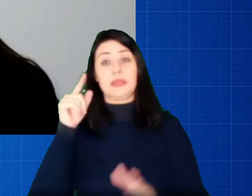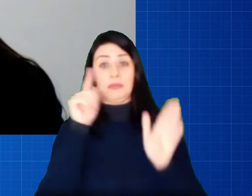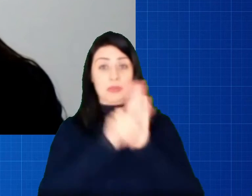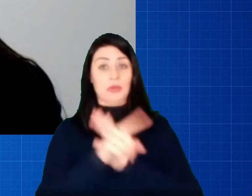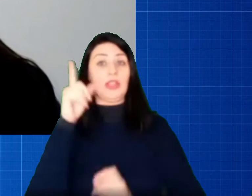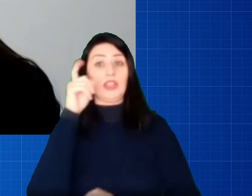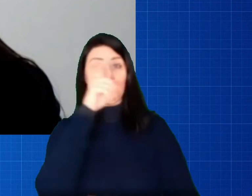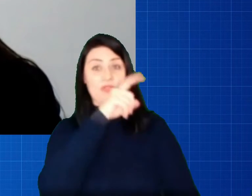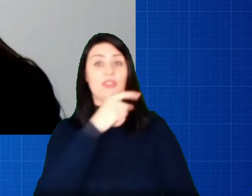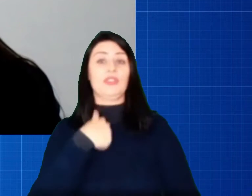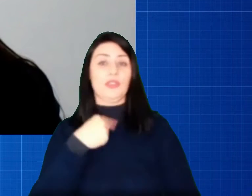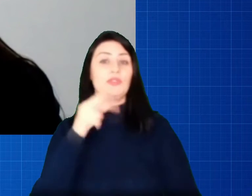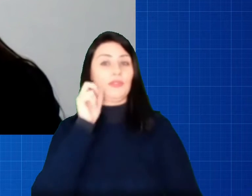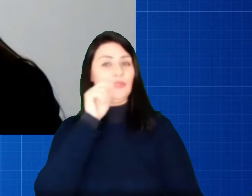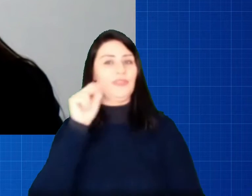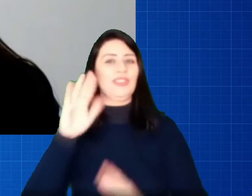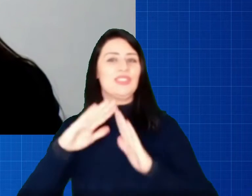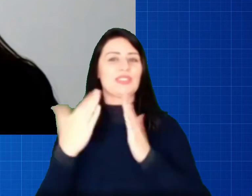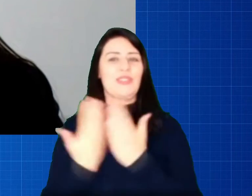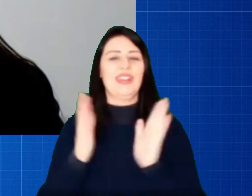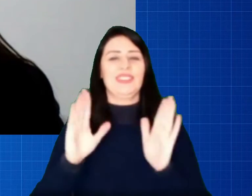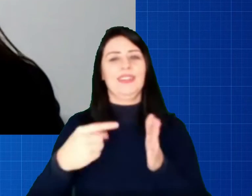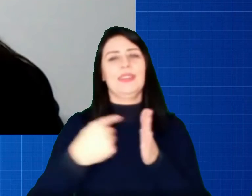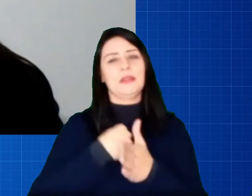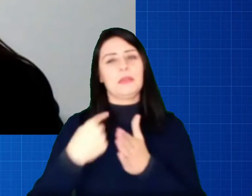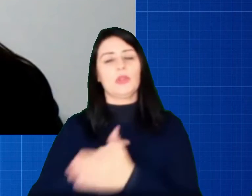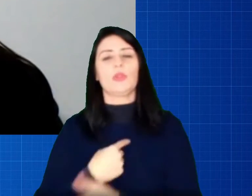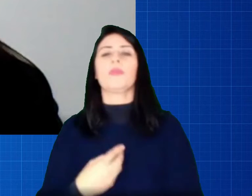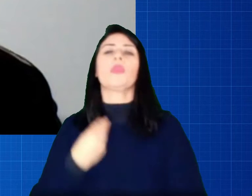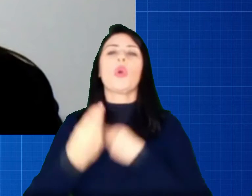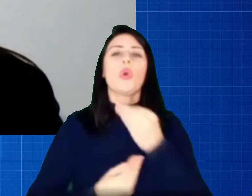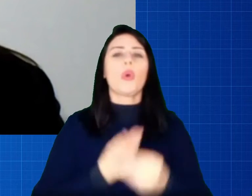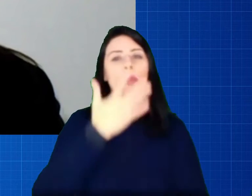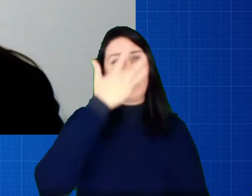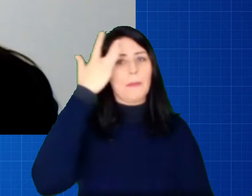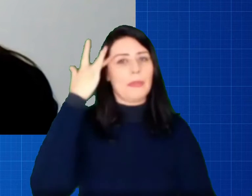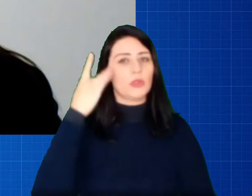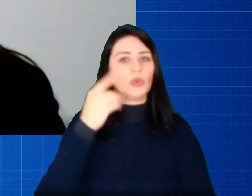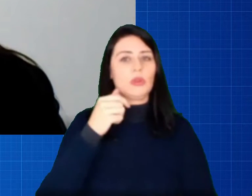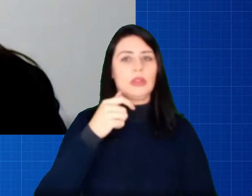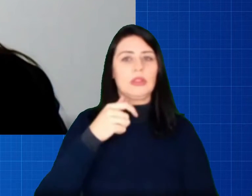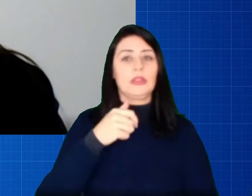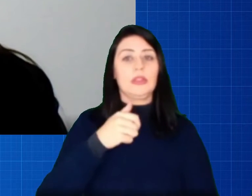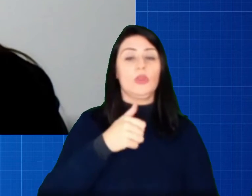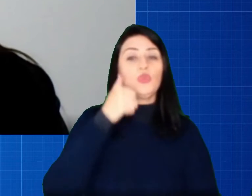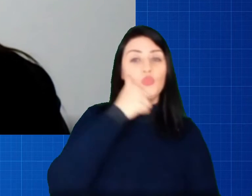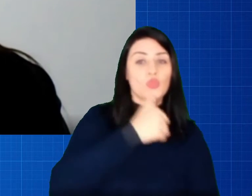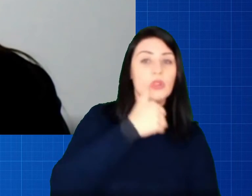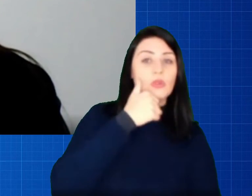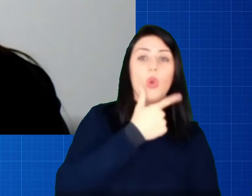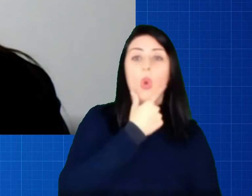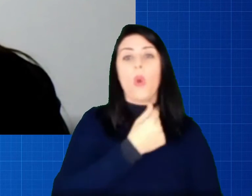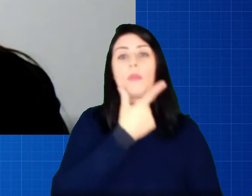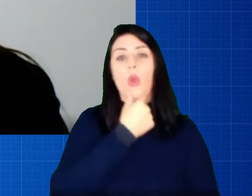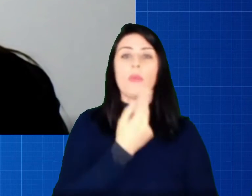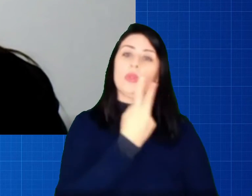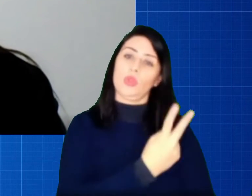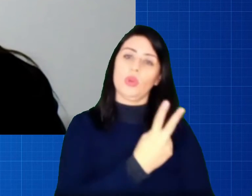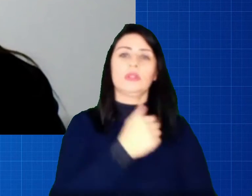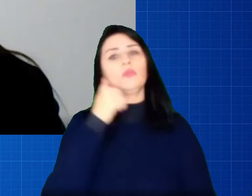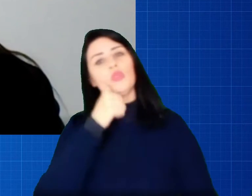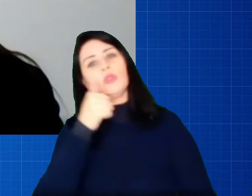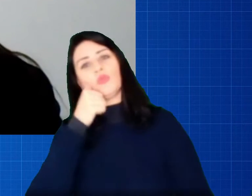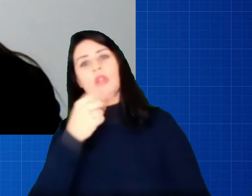da resposta, né? Então, por exemplo, perguntas mais difíceis, como, por exemplo, que eu já escutei, né, nas escolas. Como que pessoas do